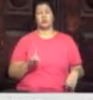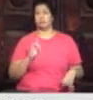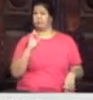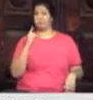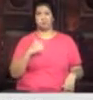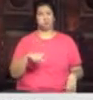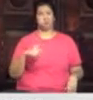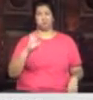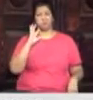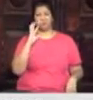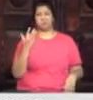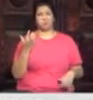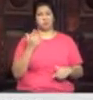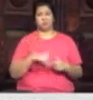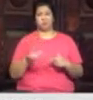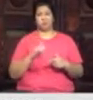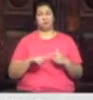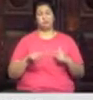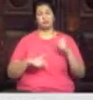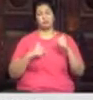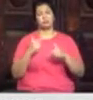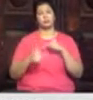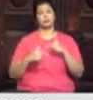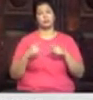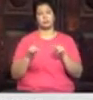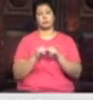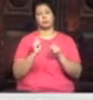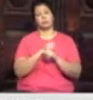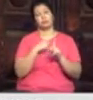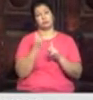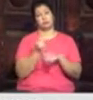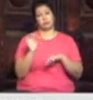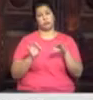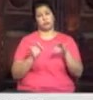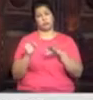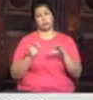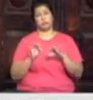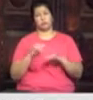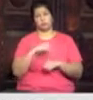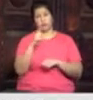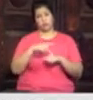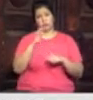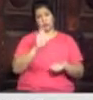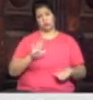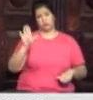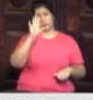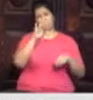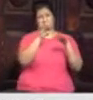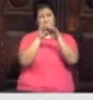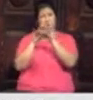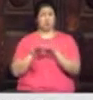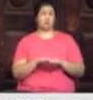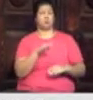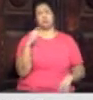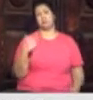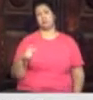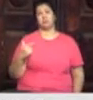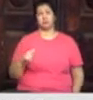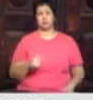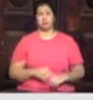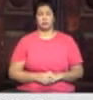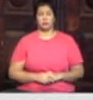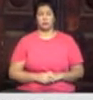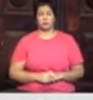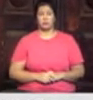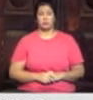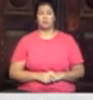e significam um inaceitável retrocesso social em um país com índices expressivos de desigualdade. Eu queria pedir a Vossa Excelência que